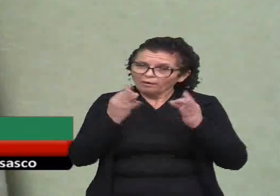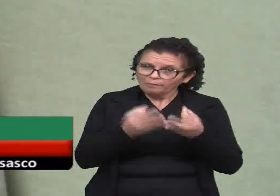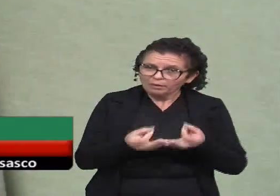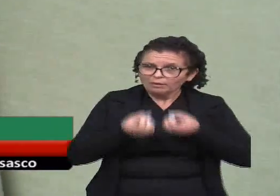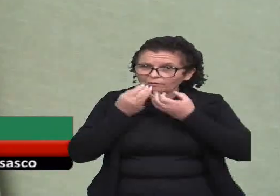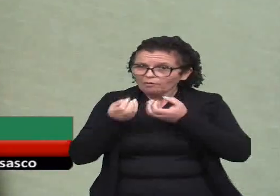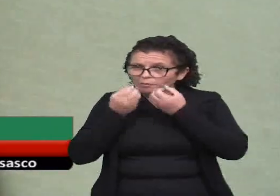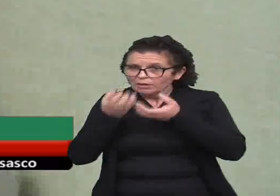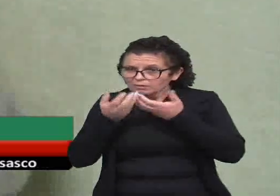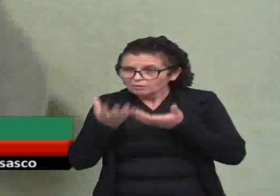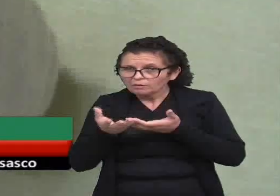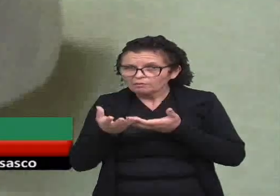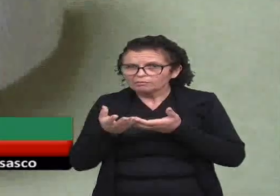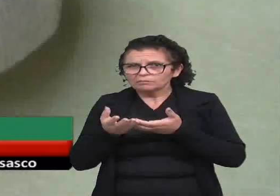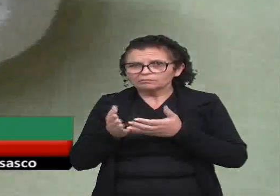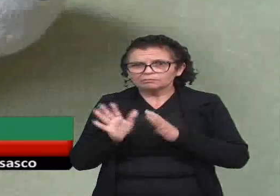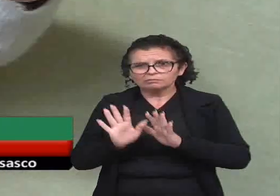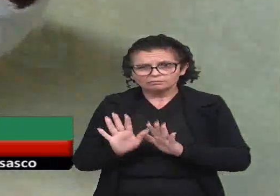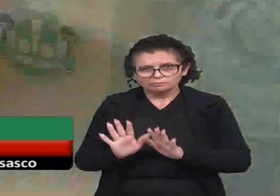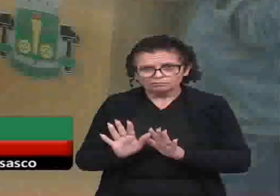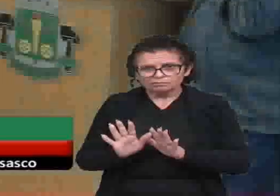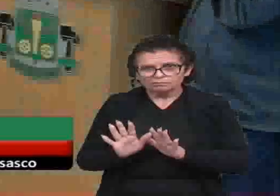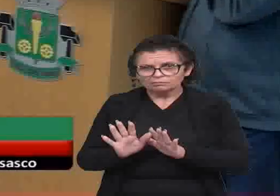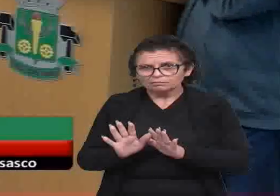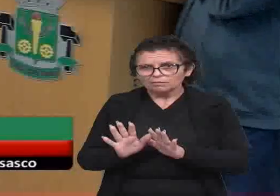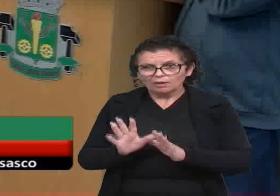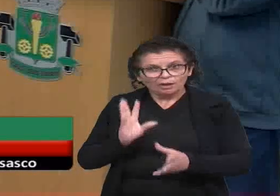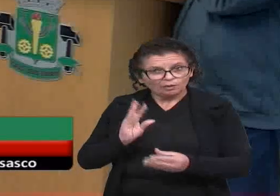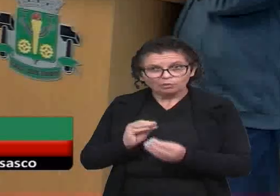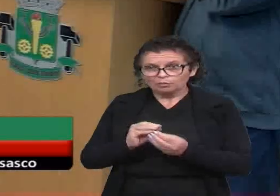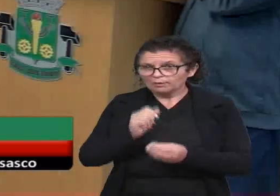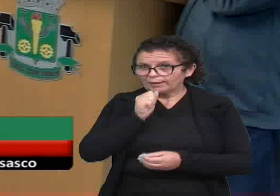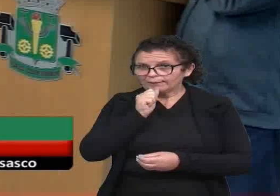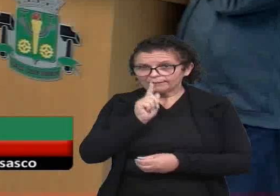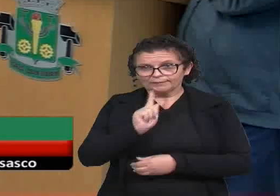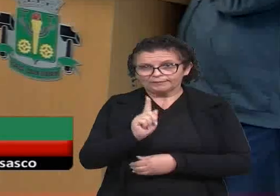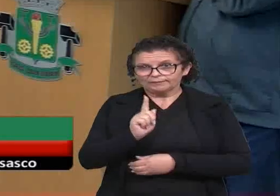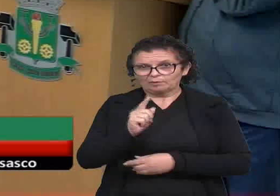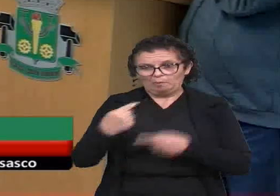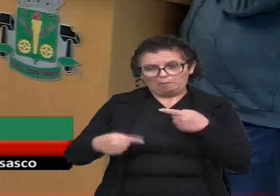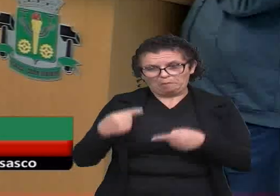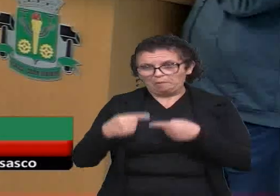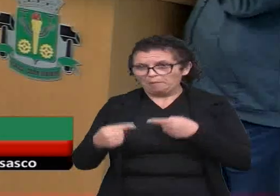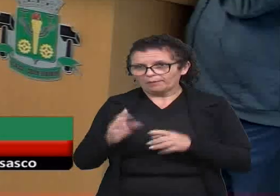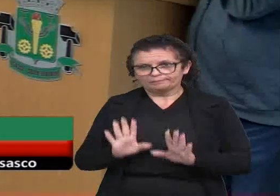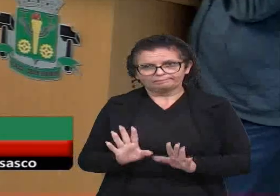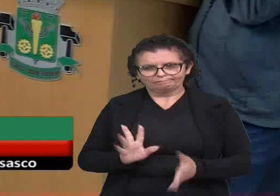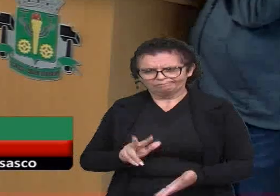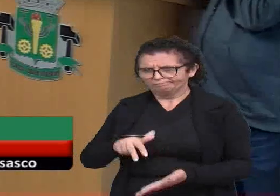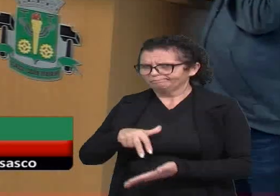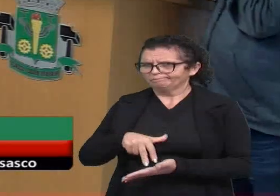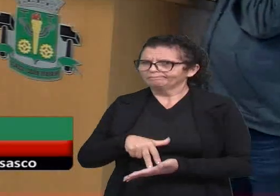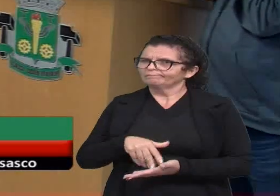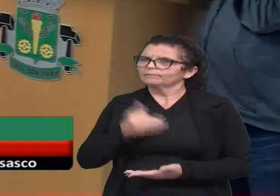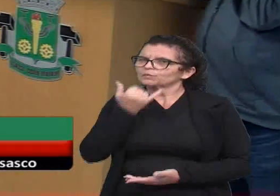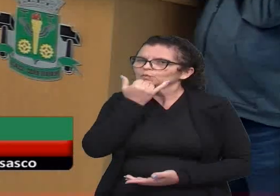para o vereador Emerson com todo. Mas, vereador, eu nem concluí ainda. Ô, pessoal, não pode ficar de palanque político aqui,